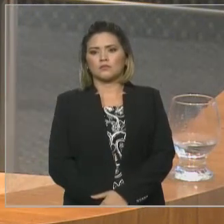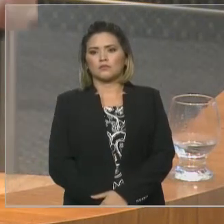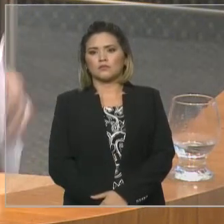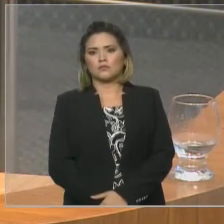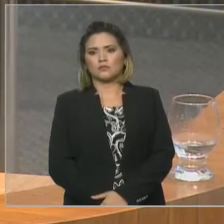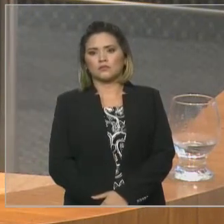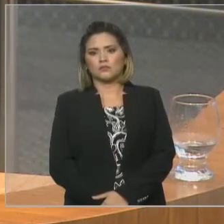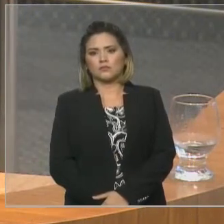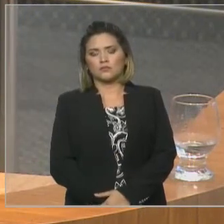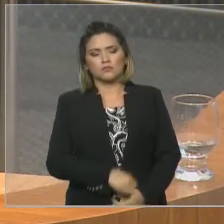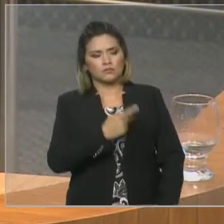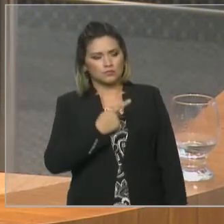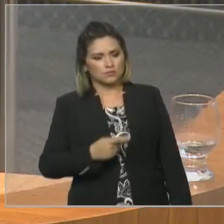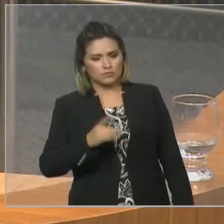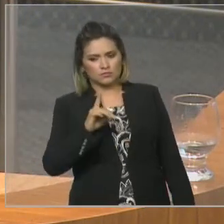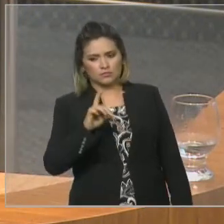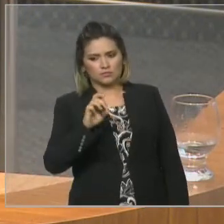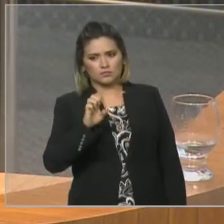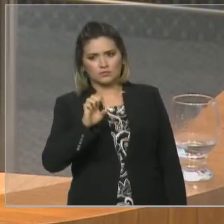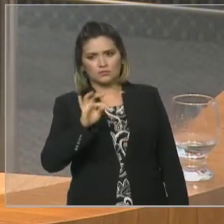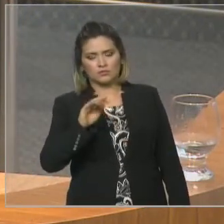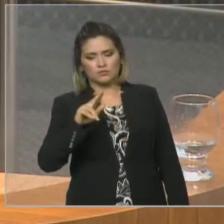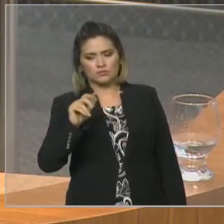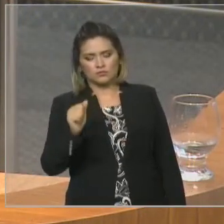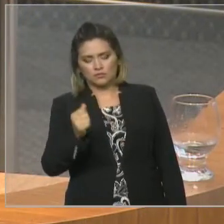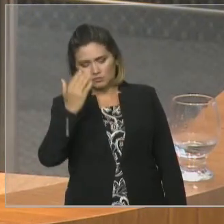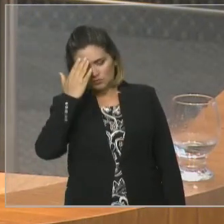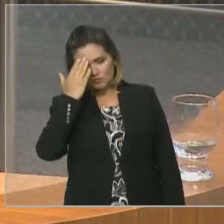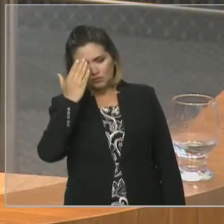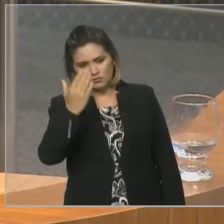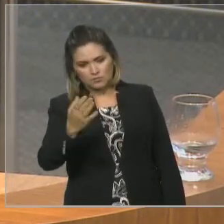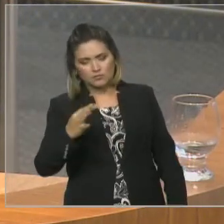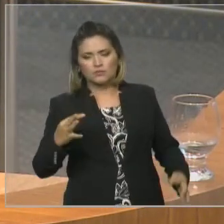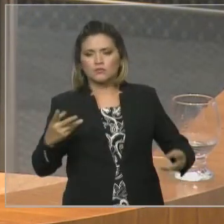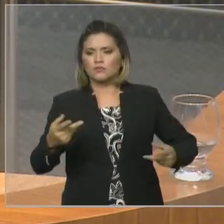Detinha, eu sinto contemplado com a minha fala e agradeço a todos os deputados que apartilharam a nossa fala.